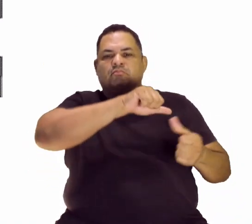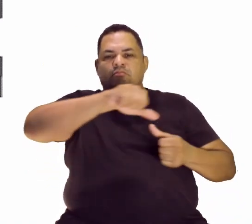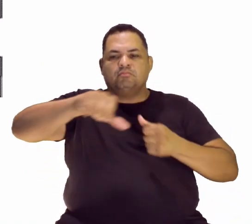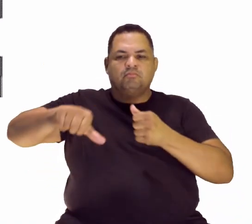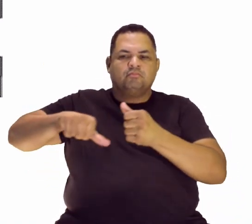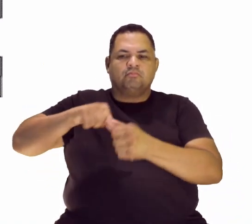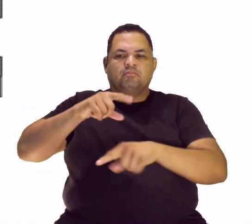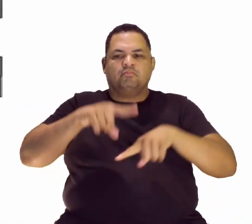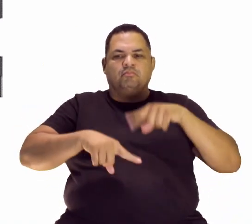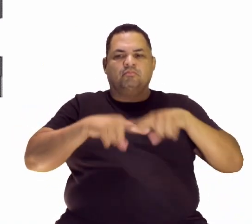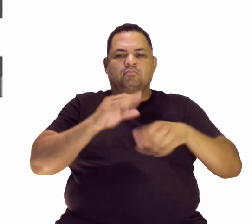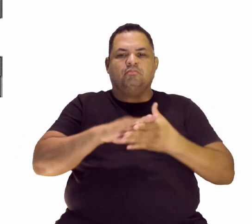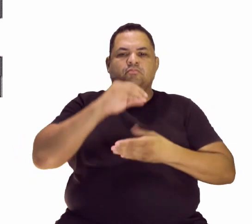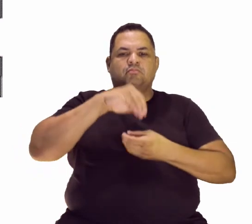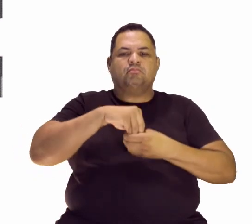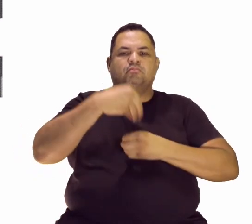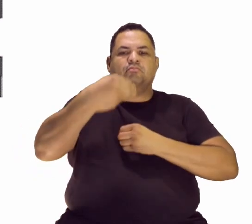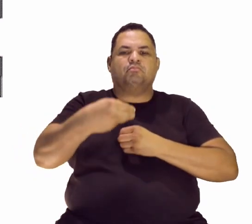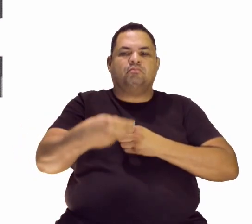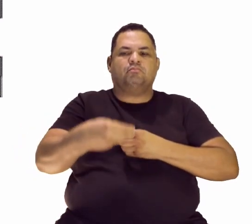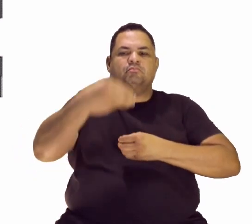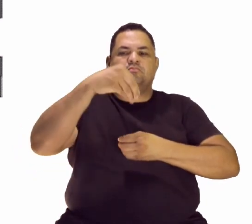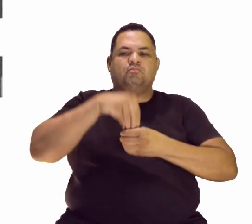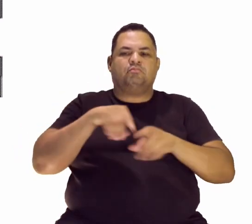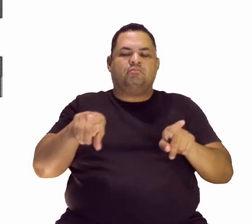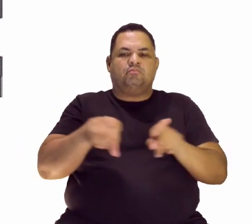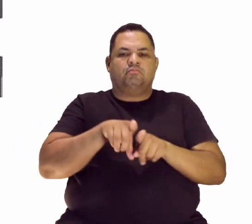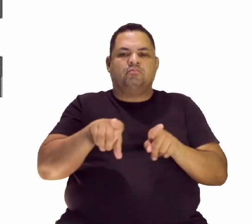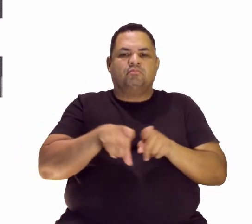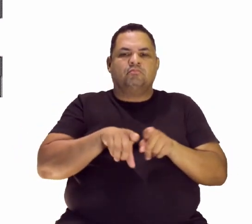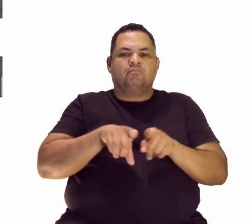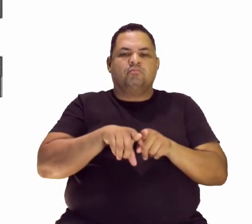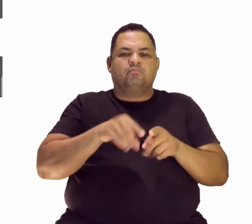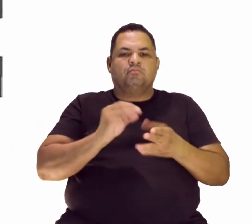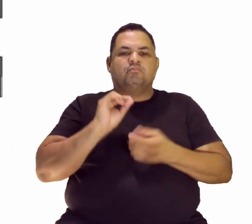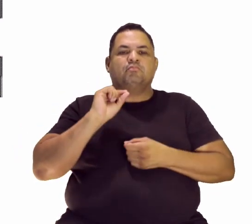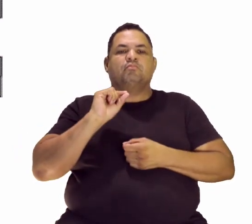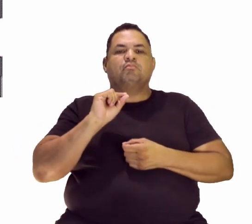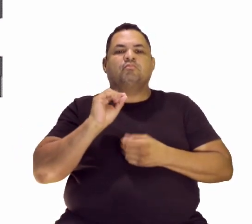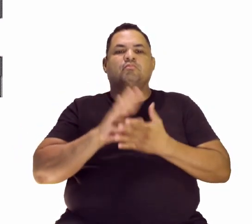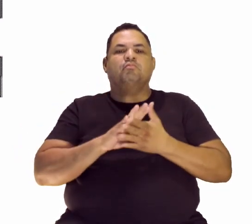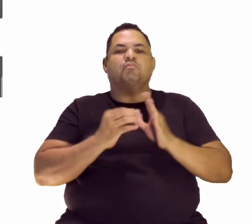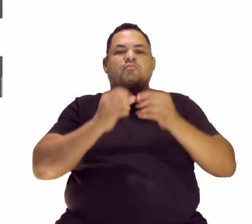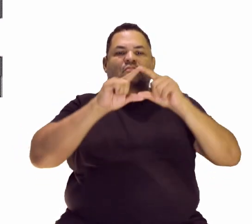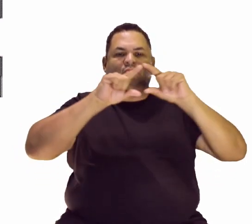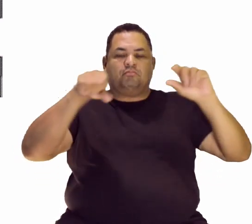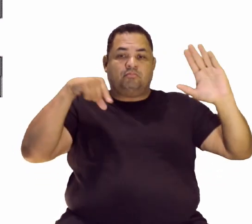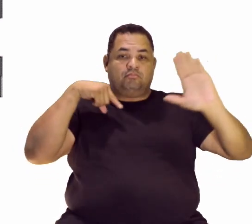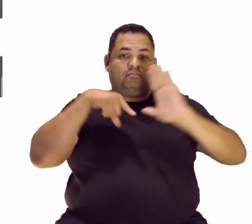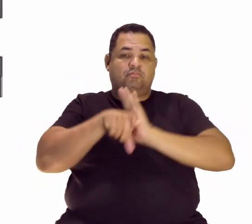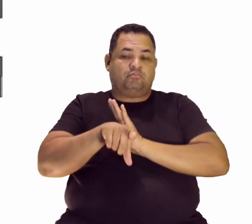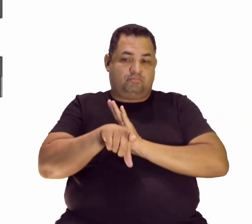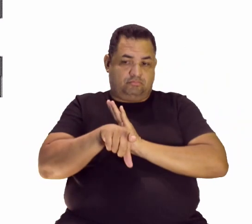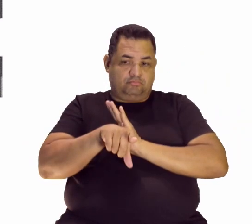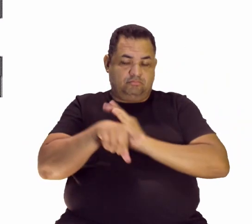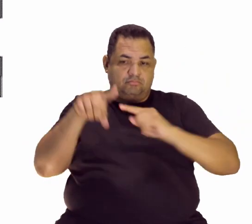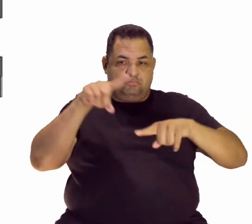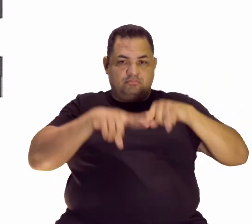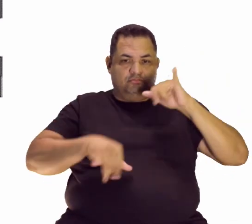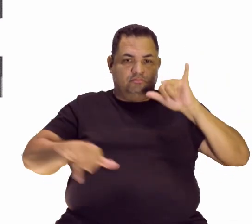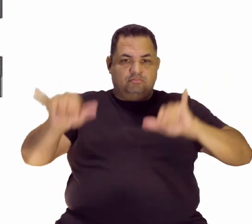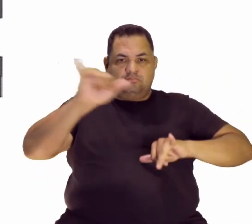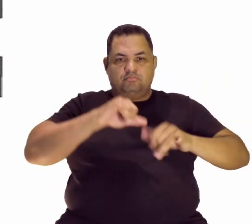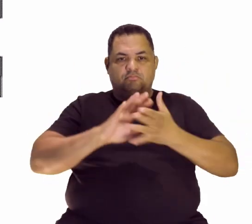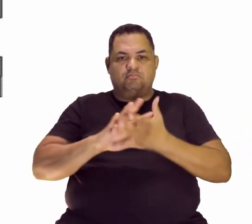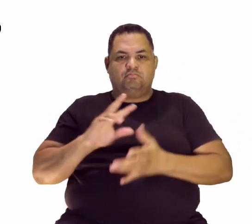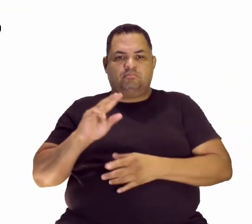transição interna e externa. Agora vamos para o que diz a questão. O elemento químico é o